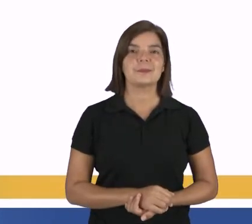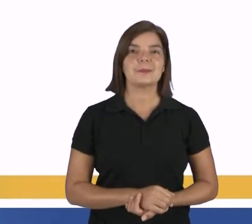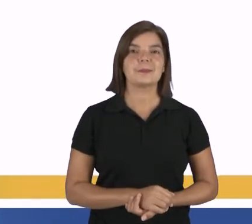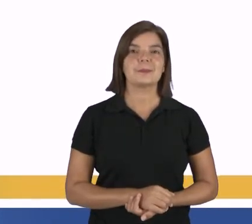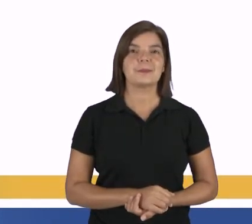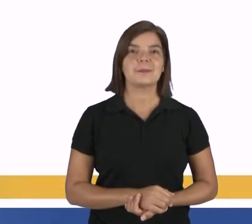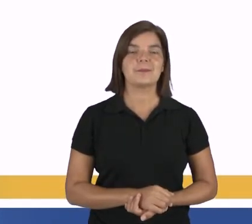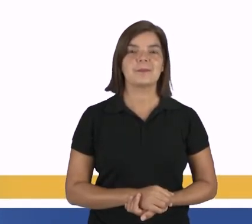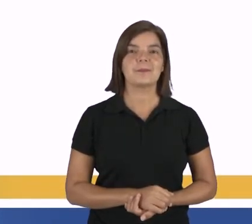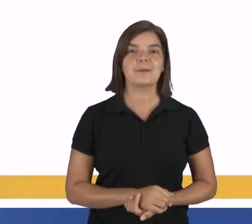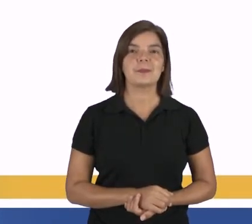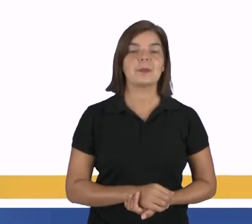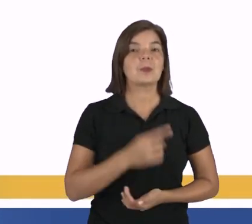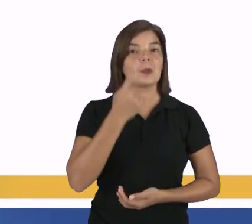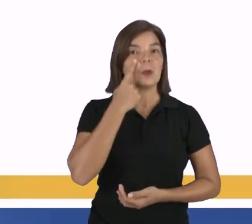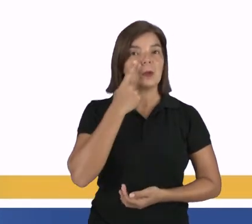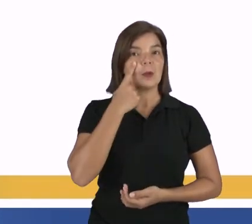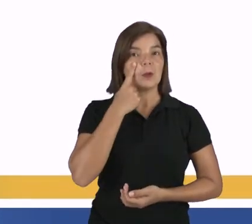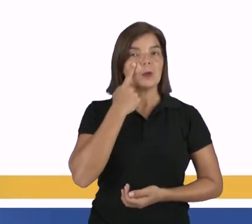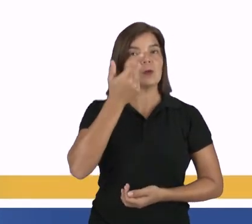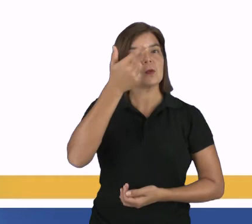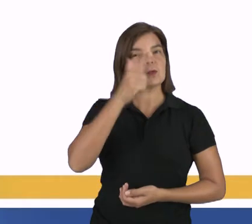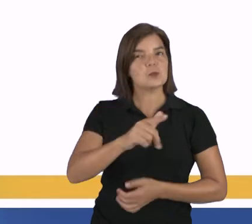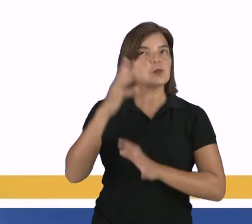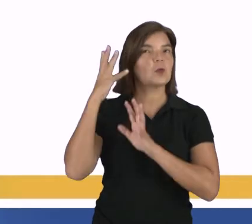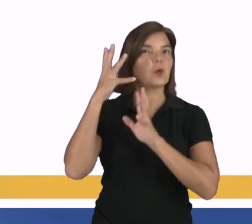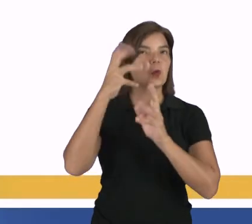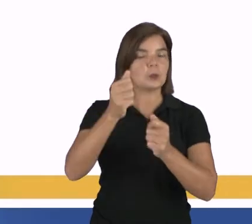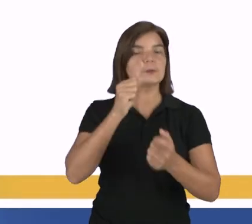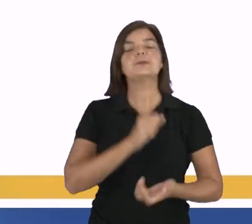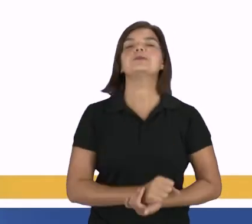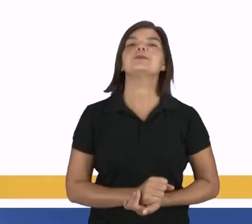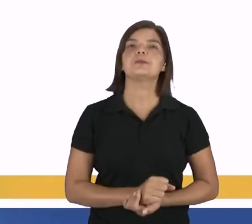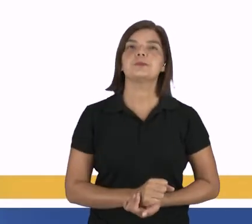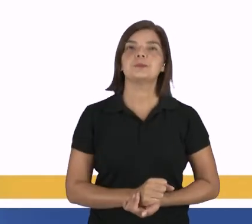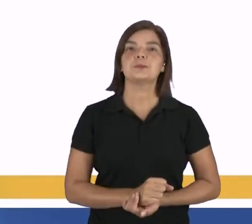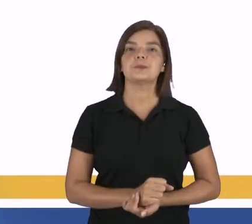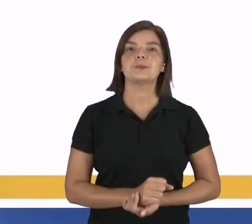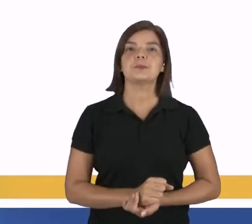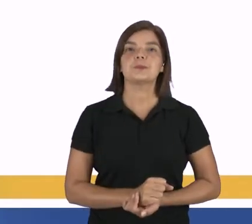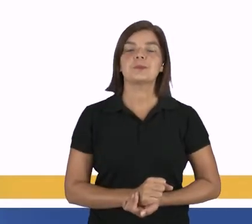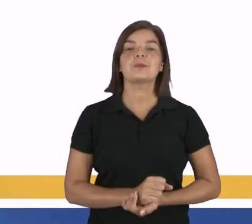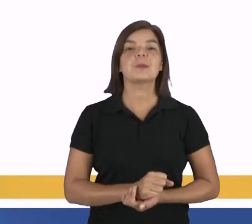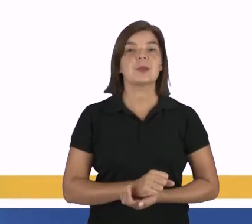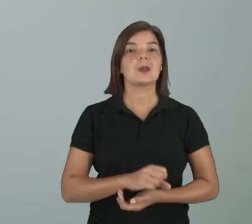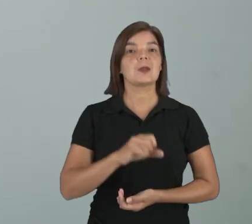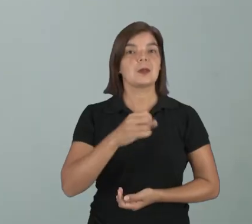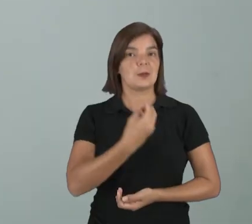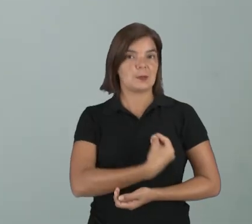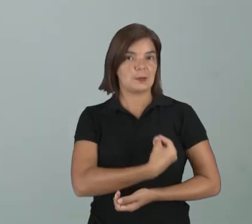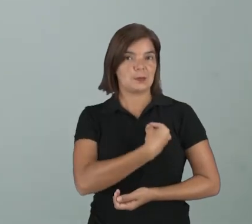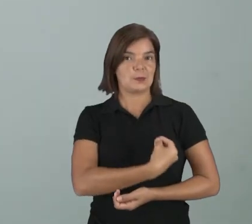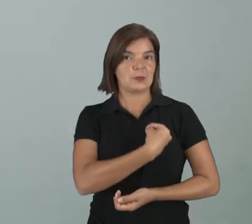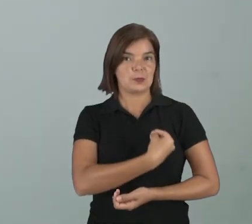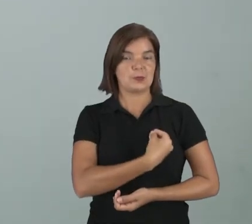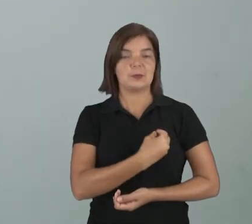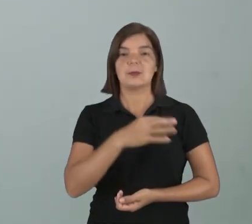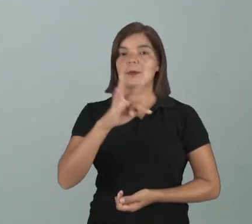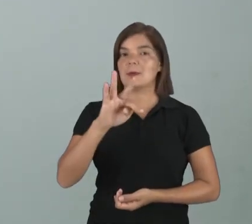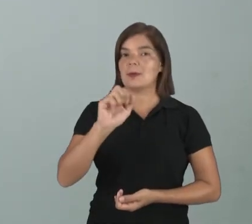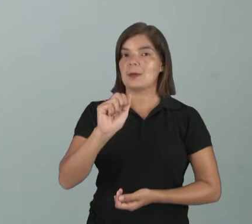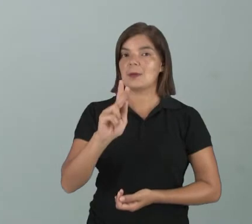bem. Então, mais uma vez aqui. Remember, it takes é a forma do present,